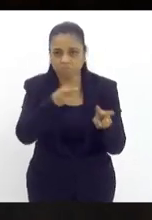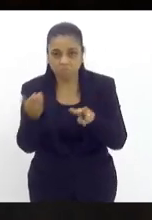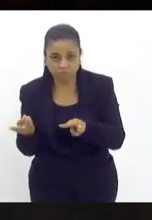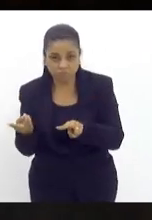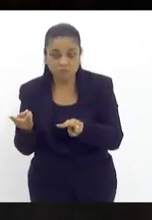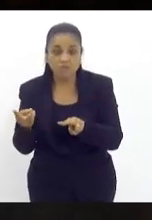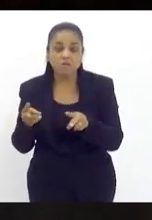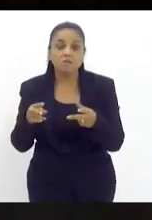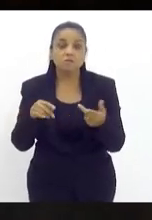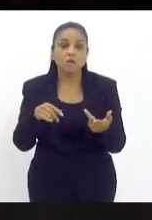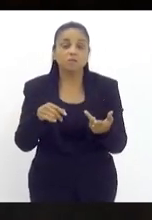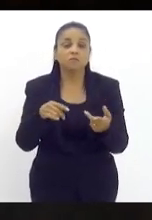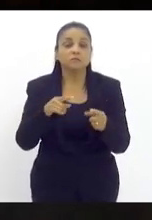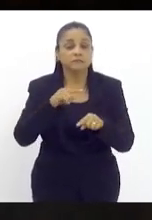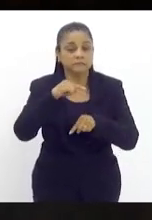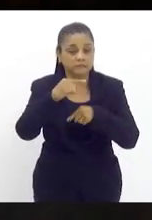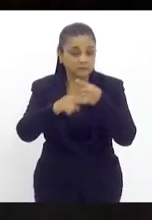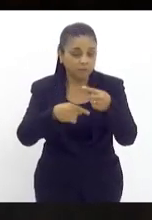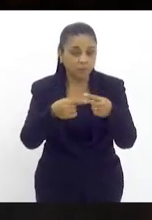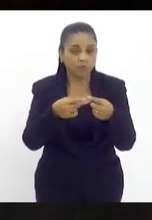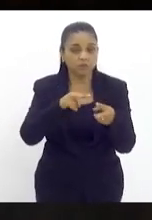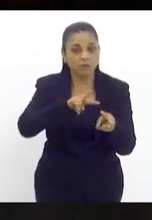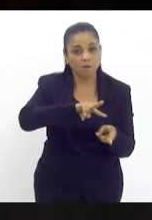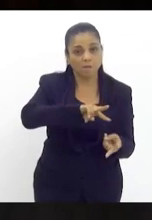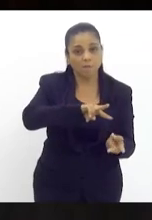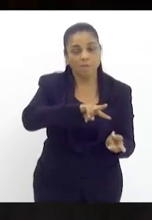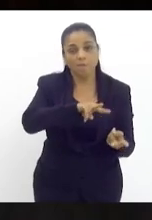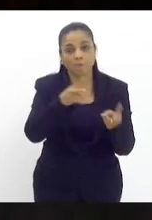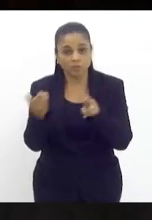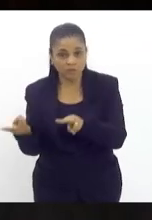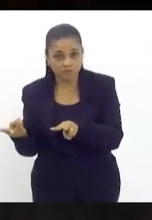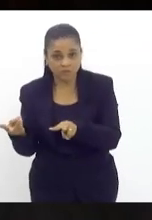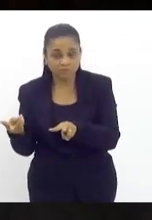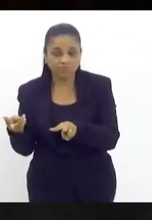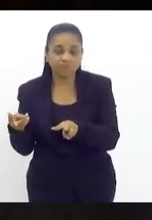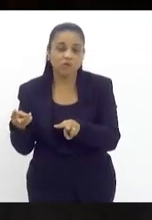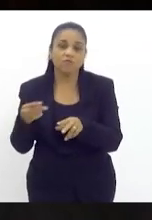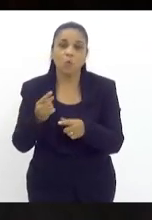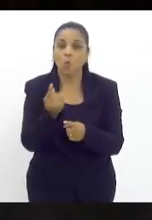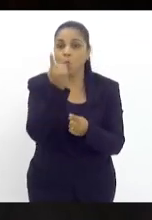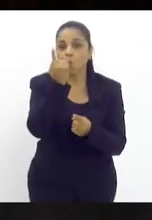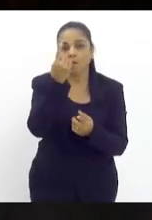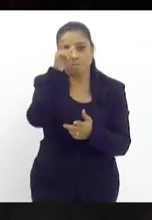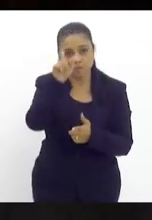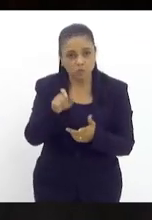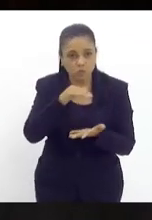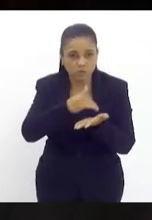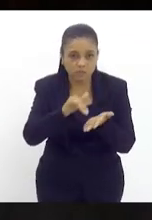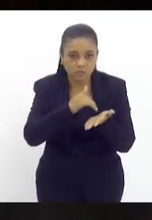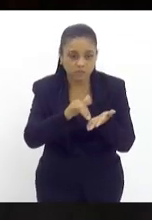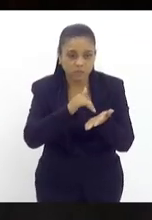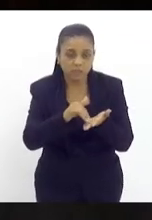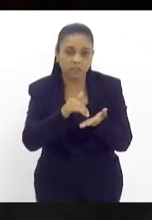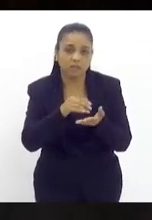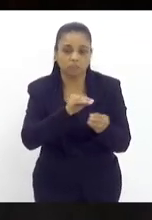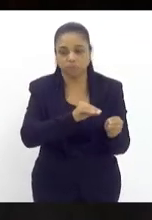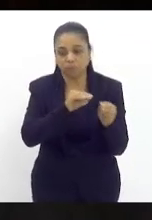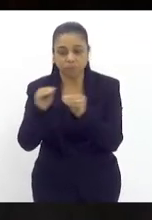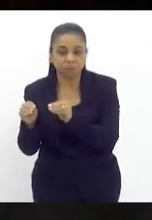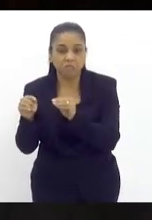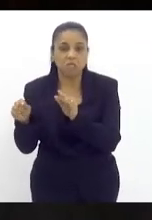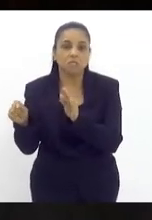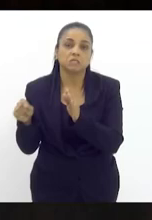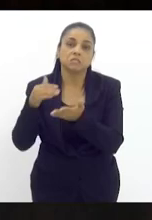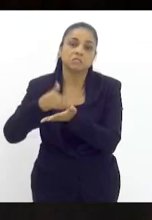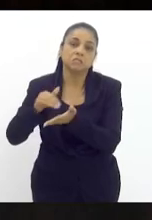Depois da transição, ficou uma pessoa só na secretaria, que hoje está na Secretaria de Drogas, né? E